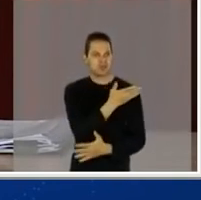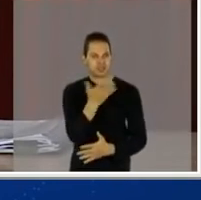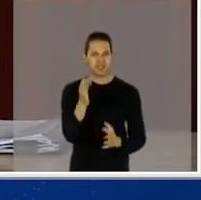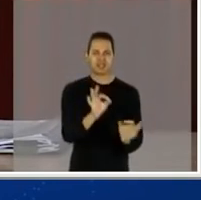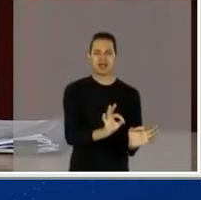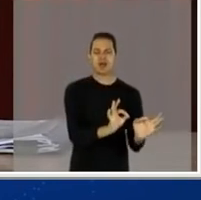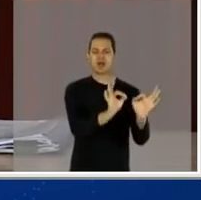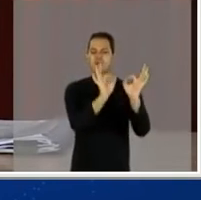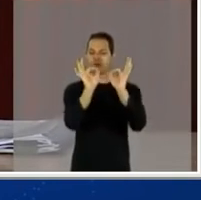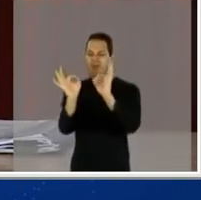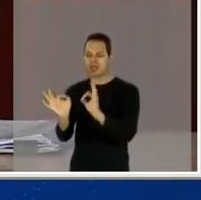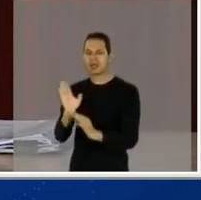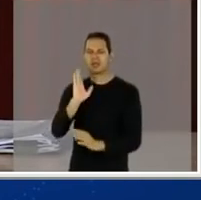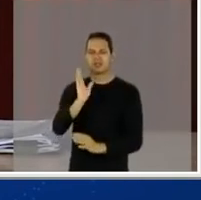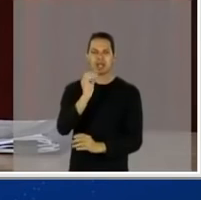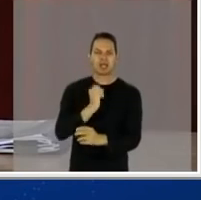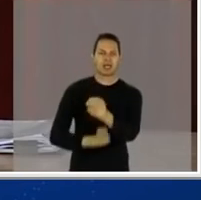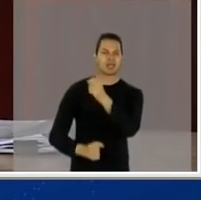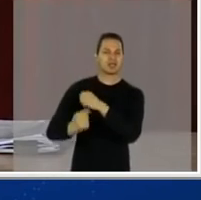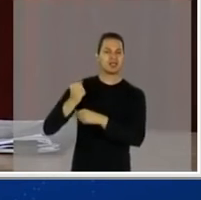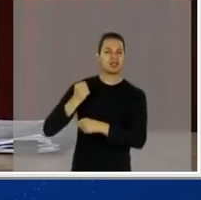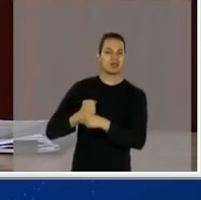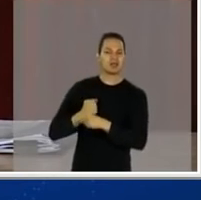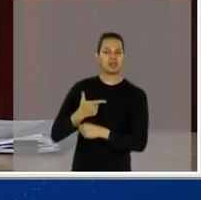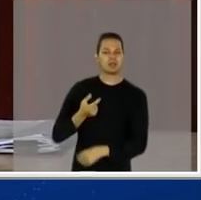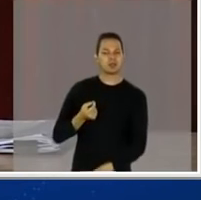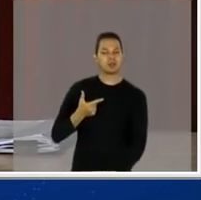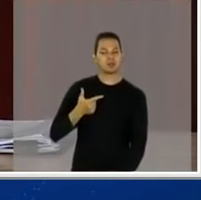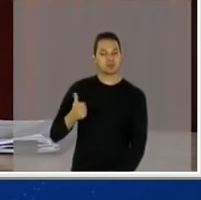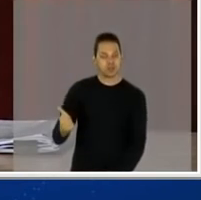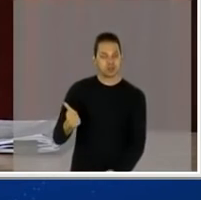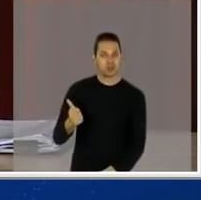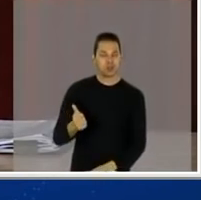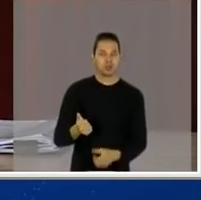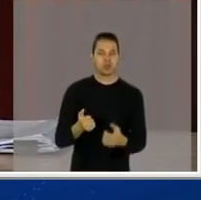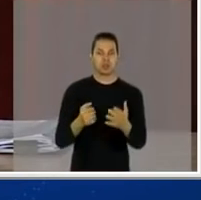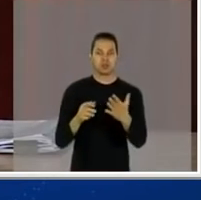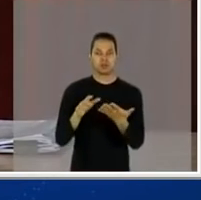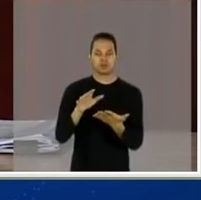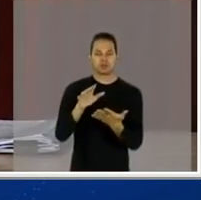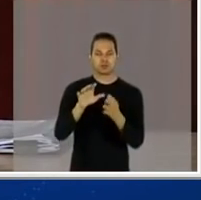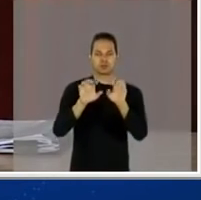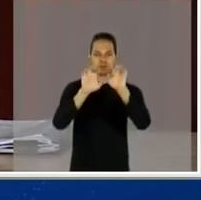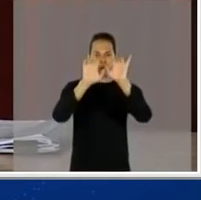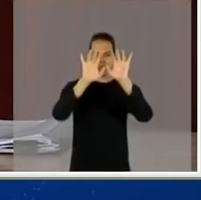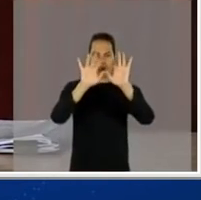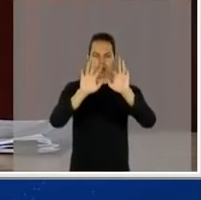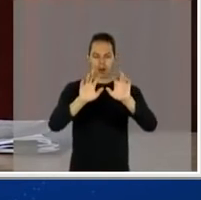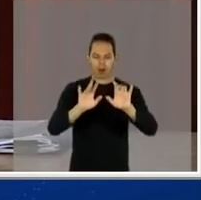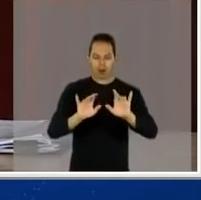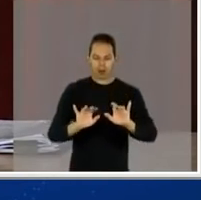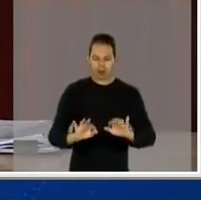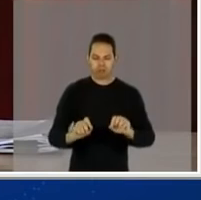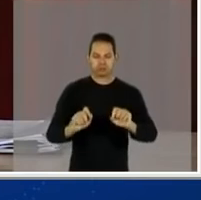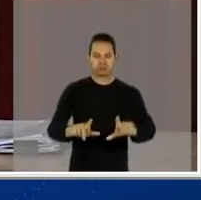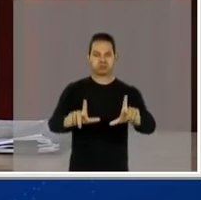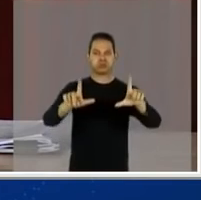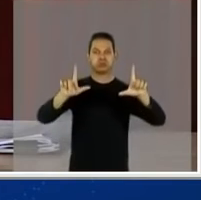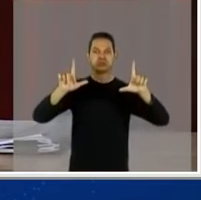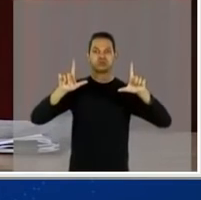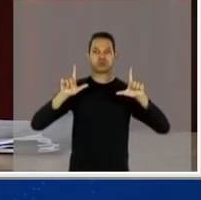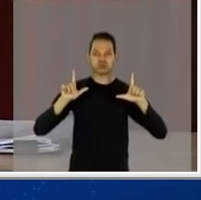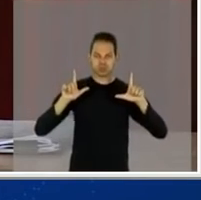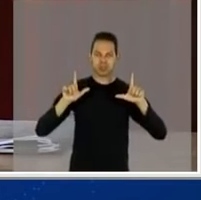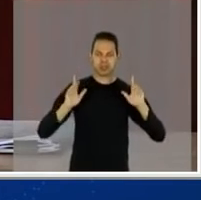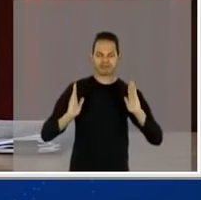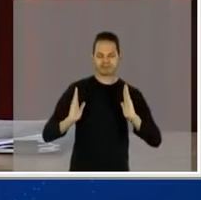seja o Supremo seja os ministros seja as urnas Nós ainda estamos numa democracia e assim que